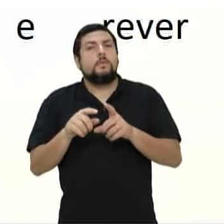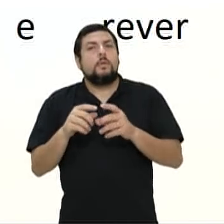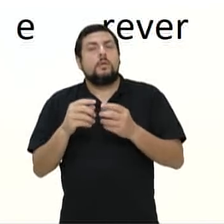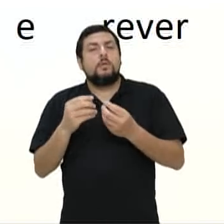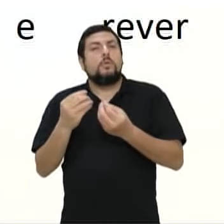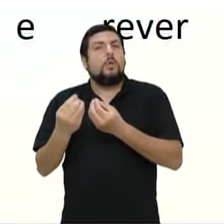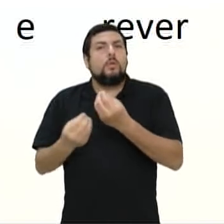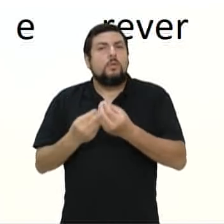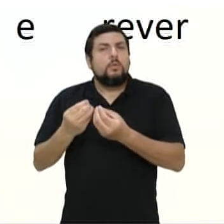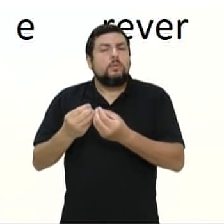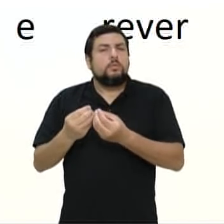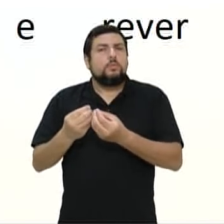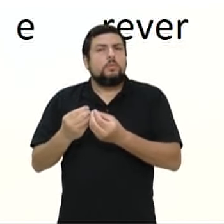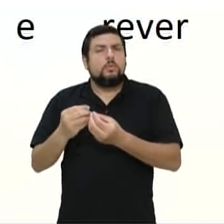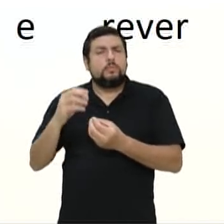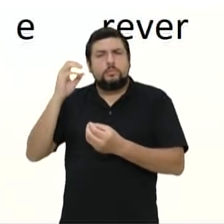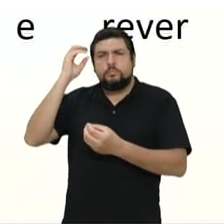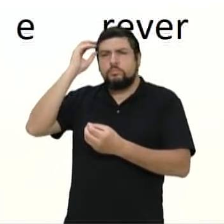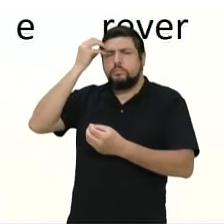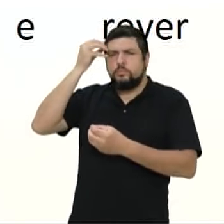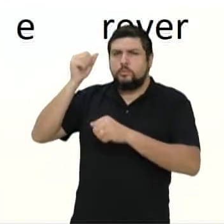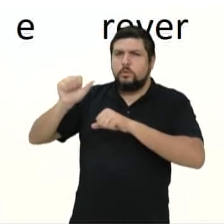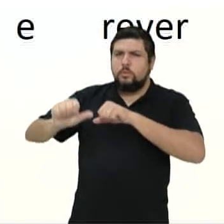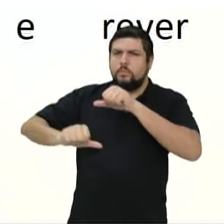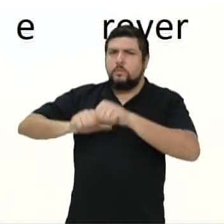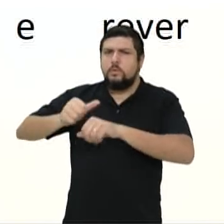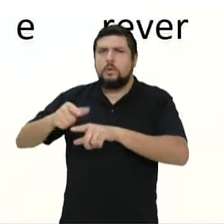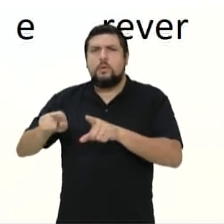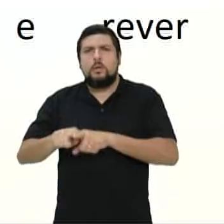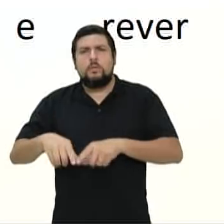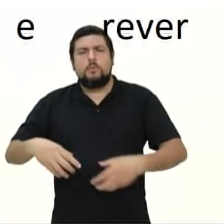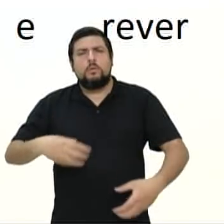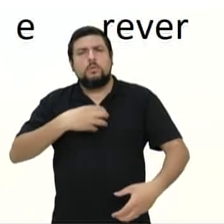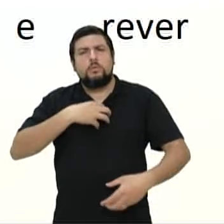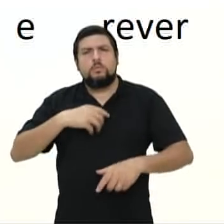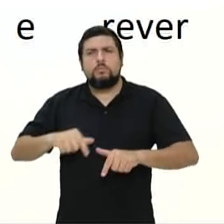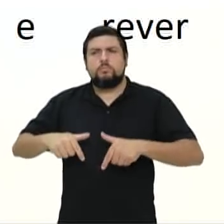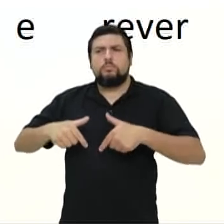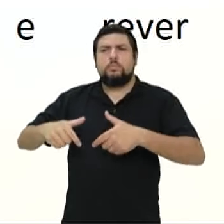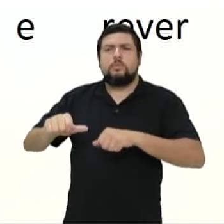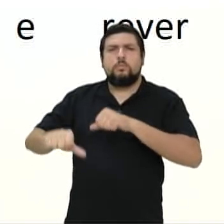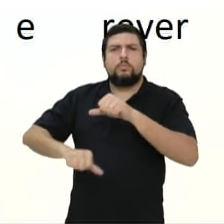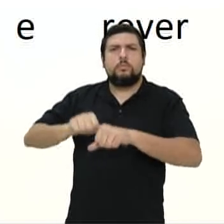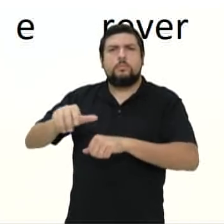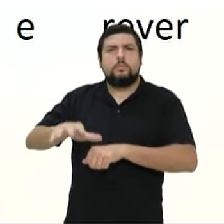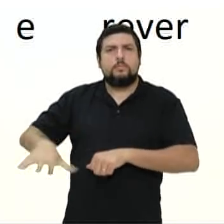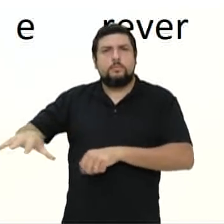revisão de hábitos e atitudes por parte da população.